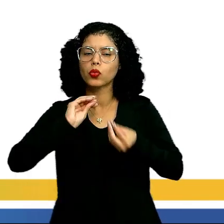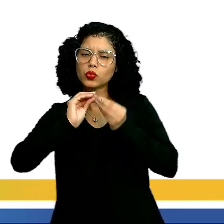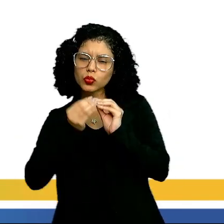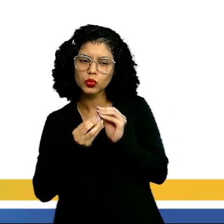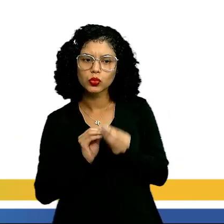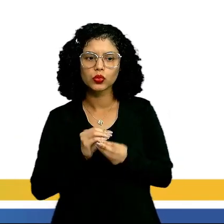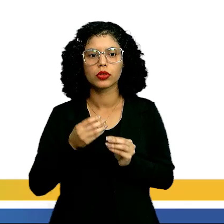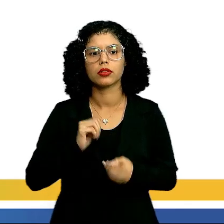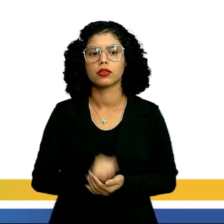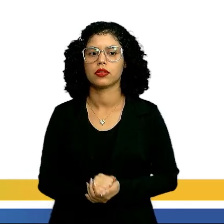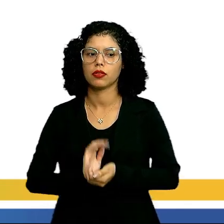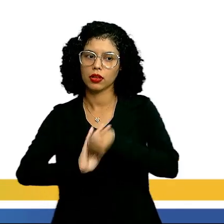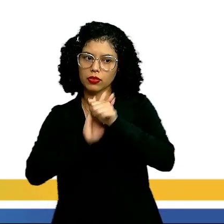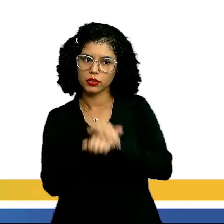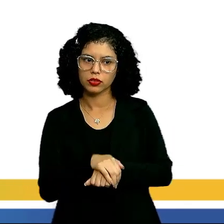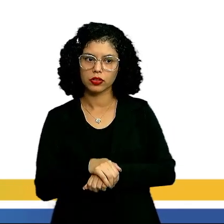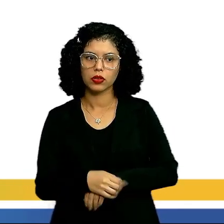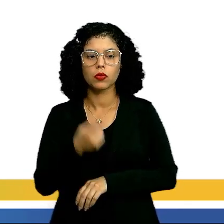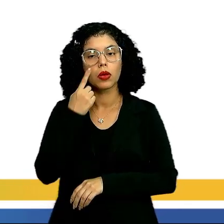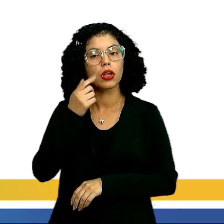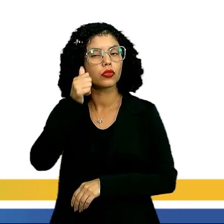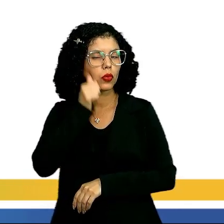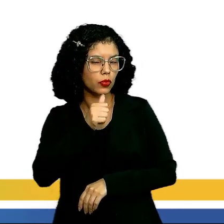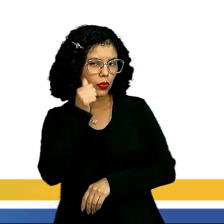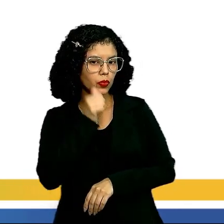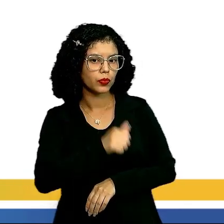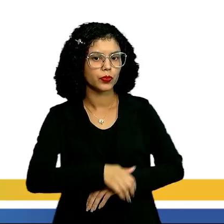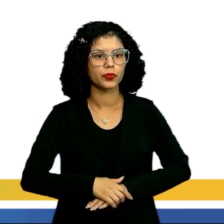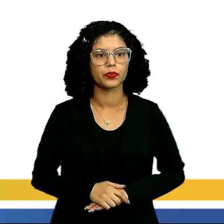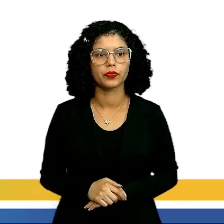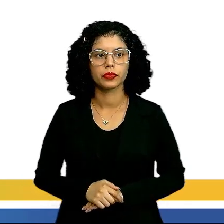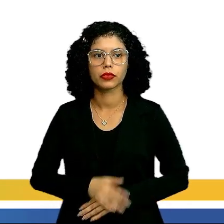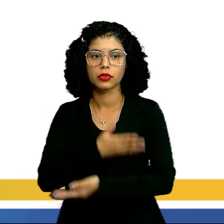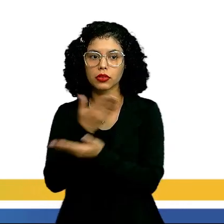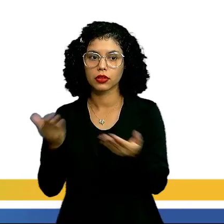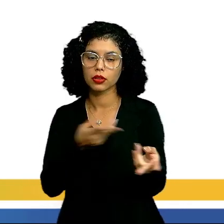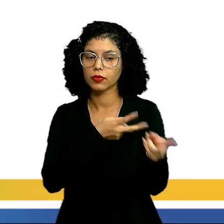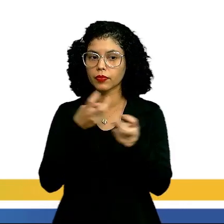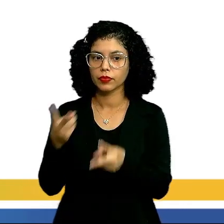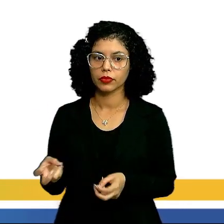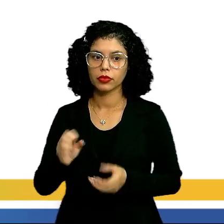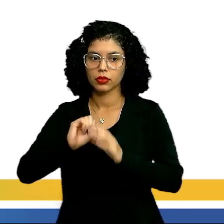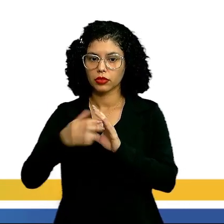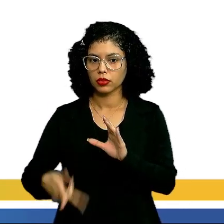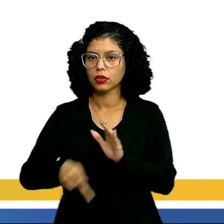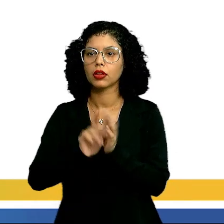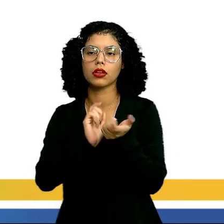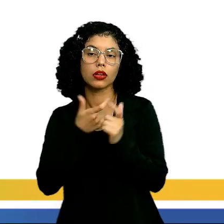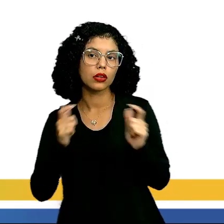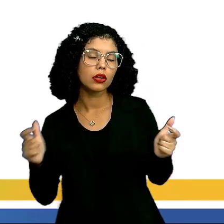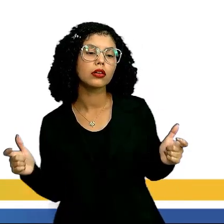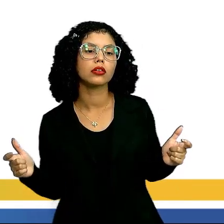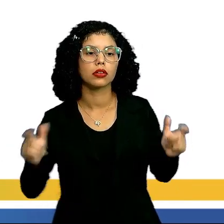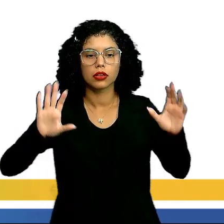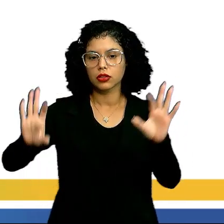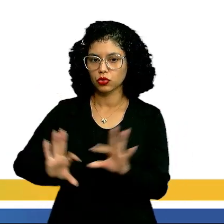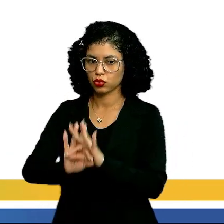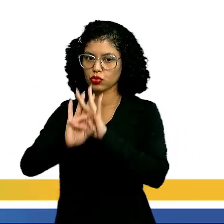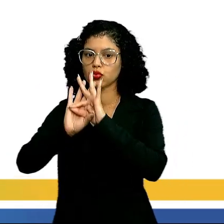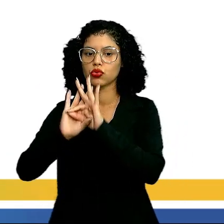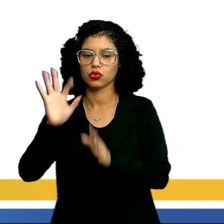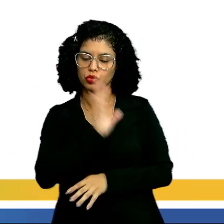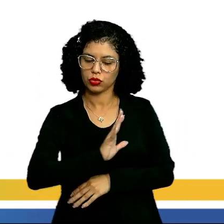senão num beijo trêmulo de noite, no olhar de mulher. Então, observa aqui que eu tenho um caráter mais erótico, que relaciona a